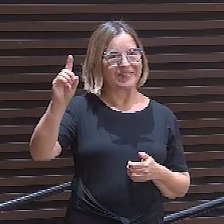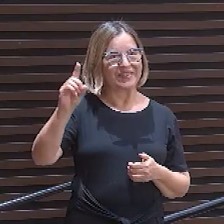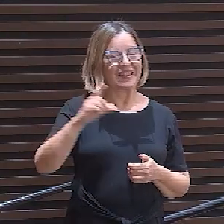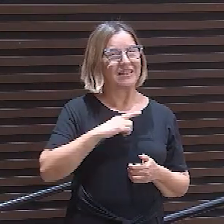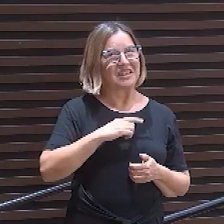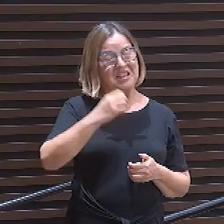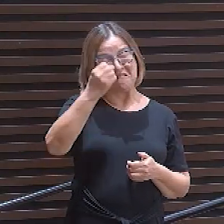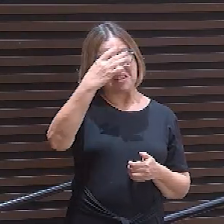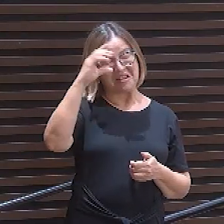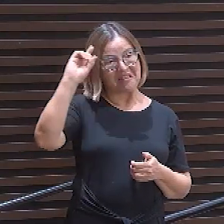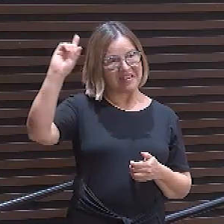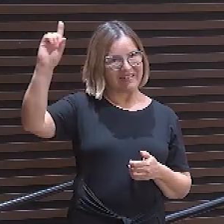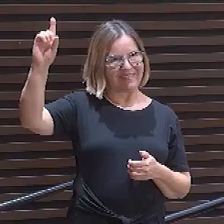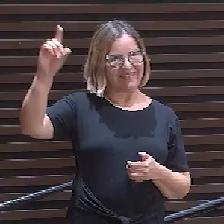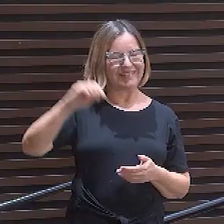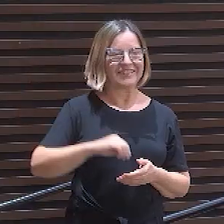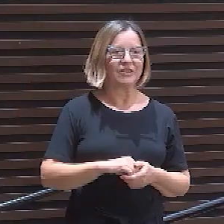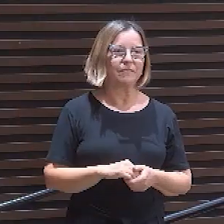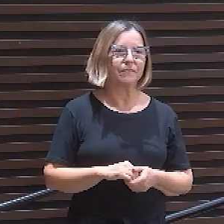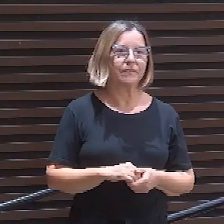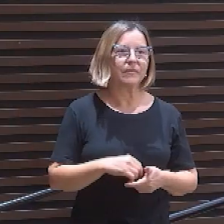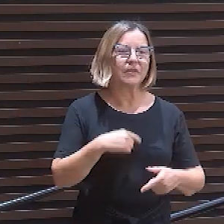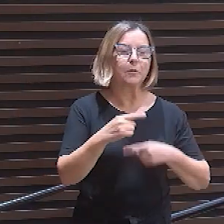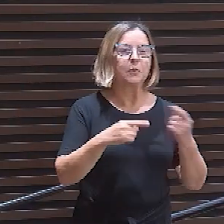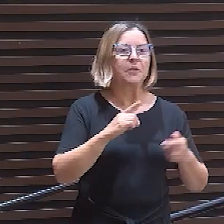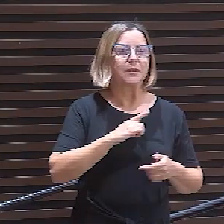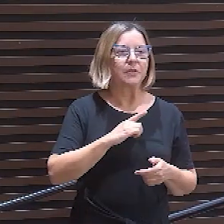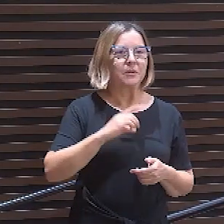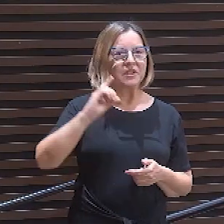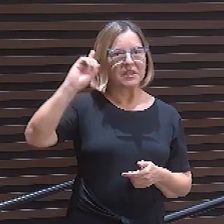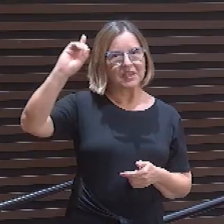Depois nós temos o Deus